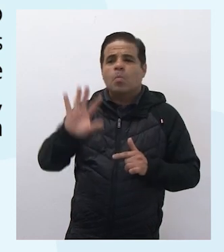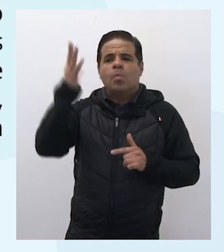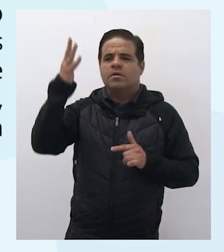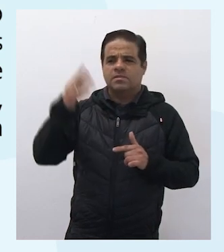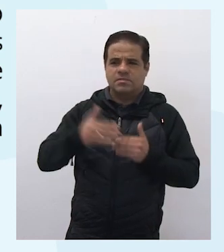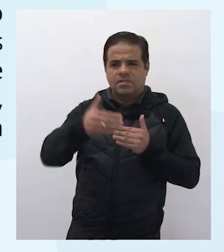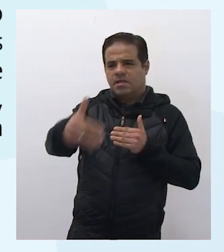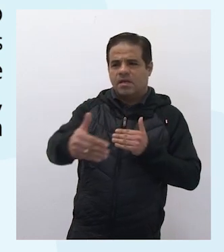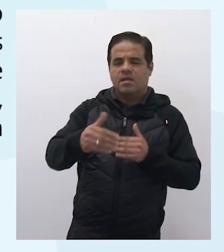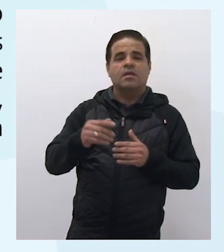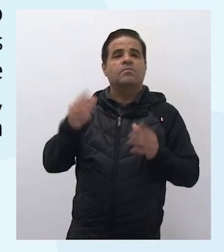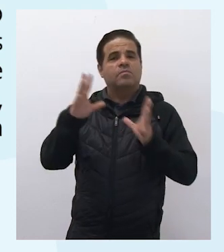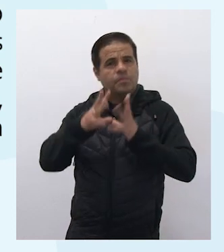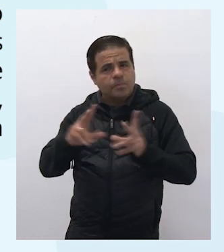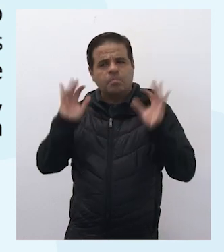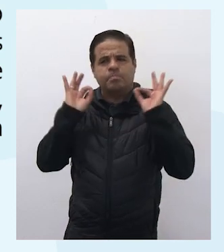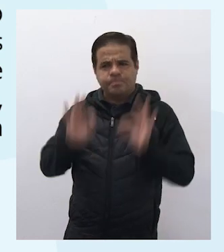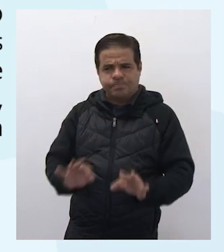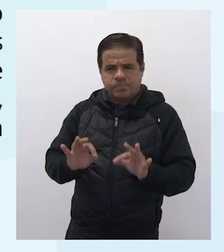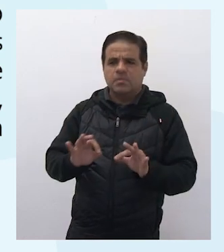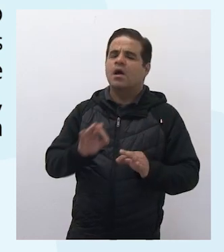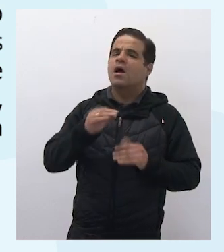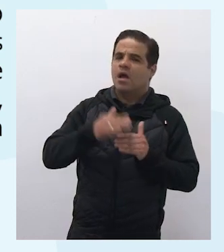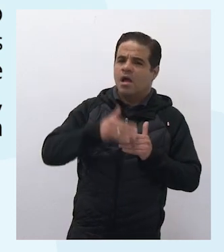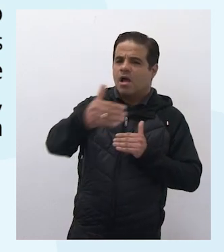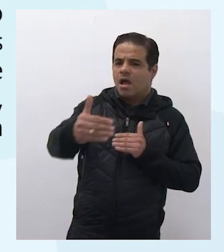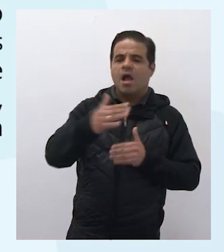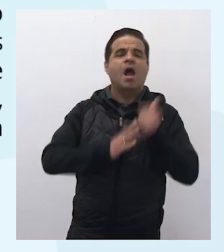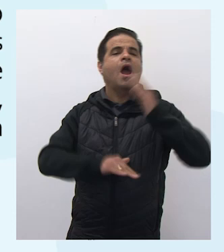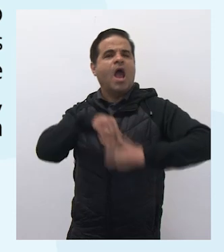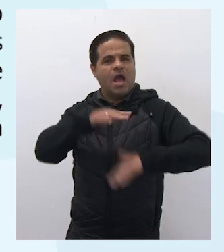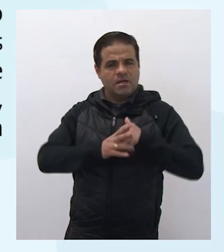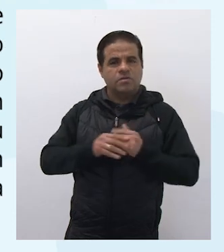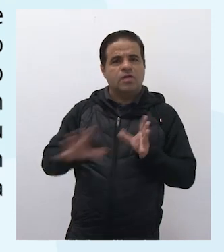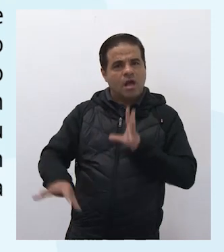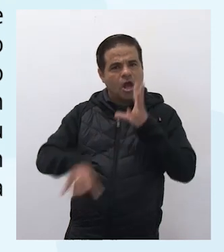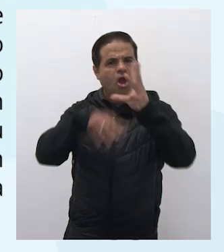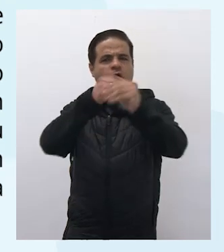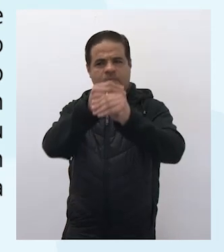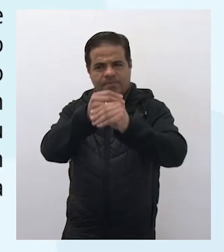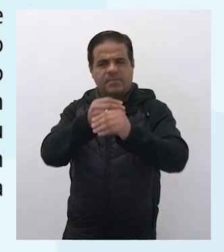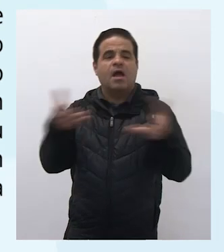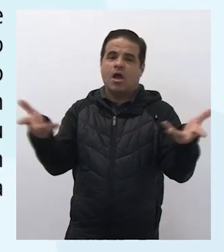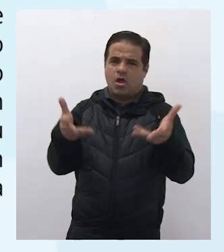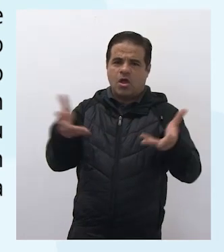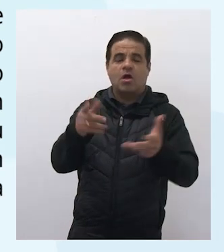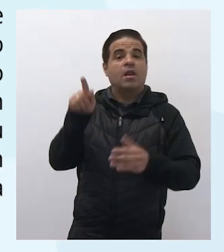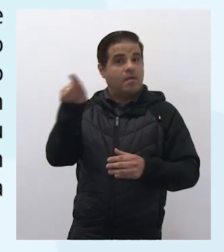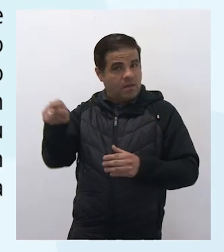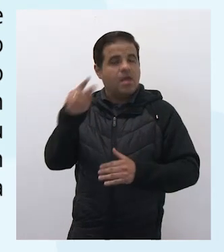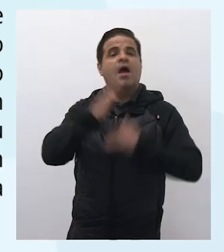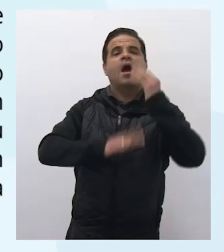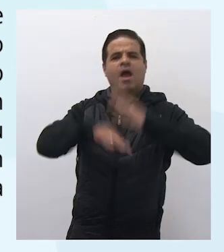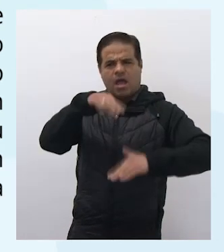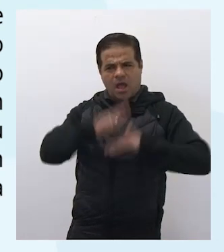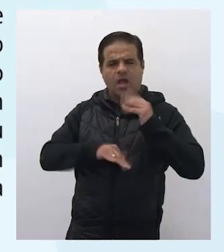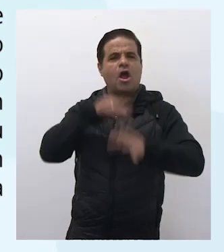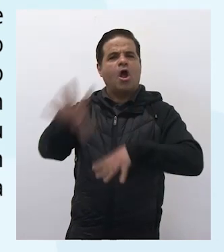Para solução. E aí nós vamos para as ações complementares. E nessas